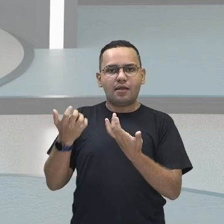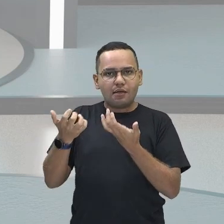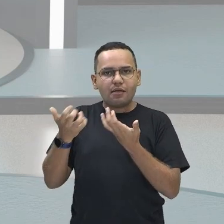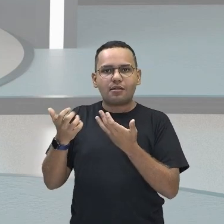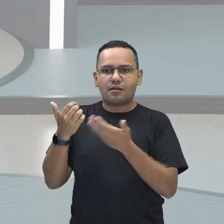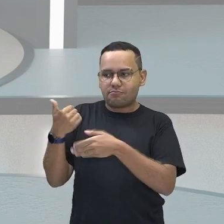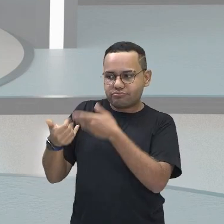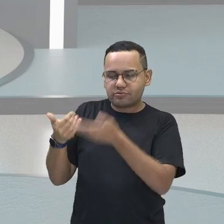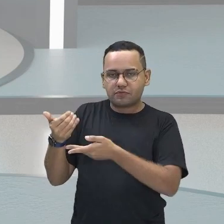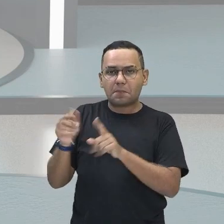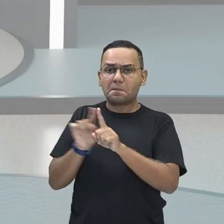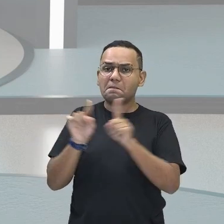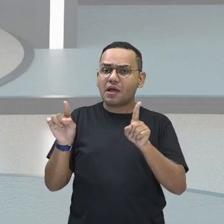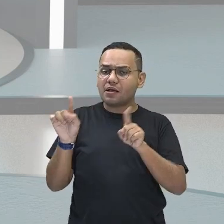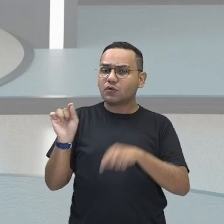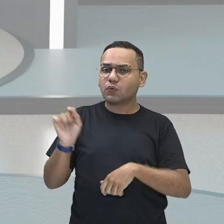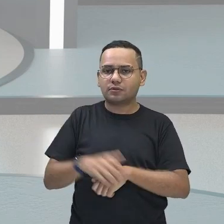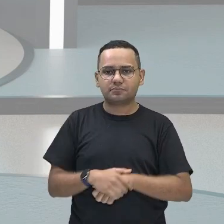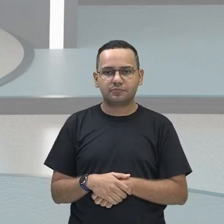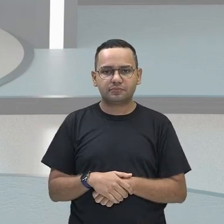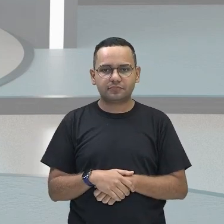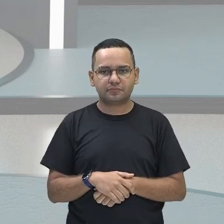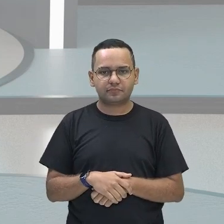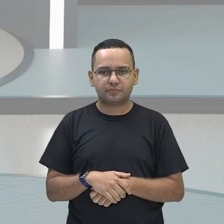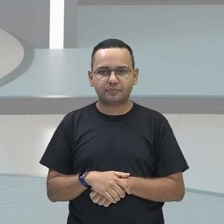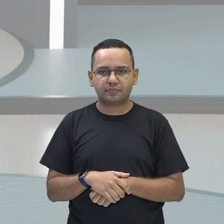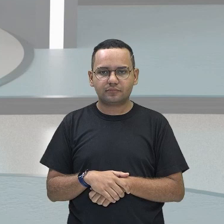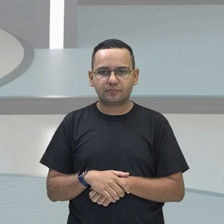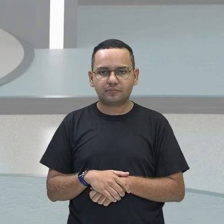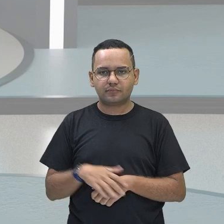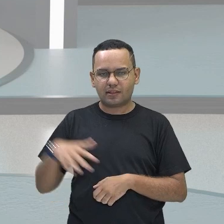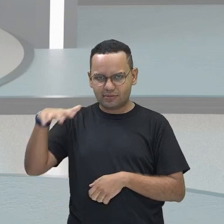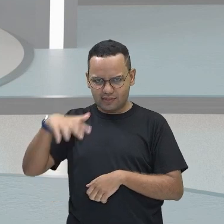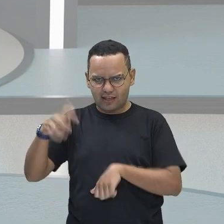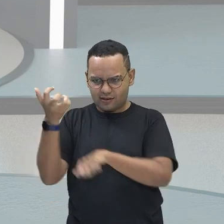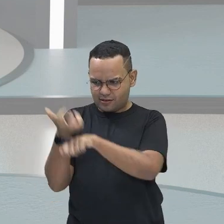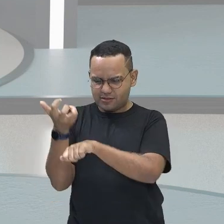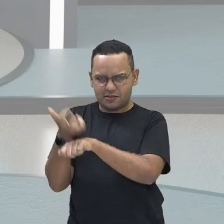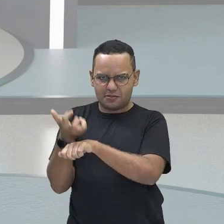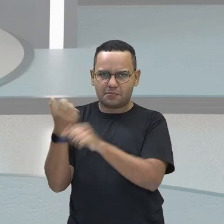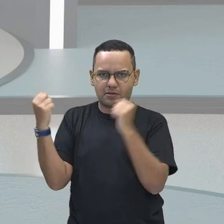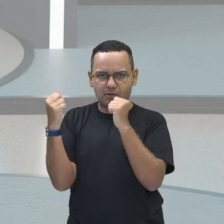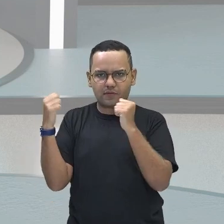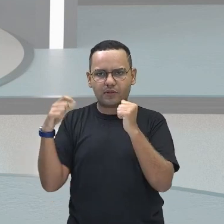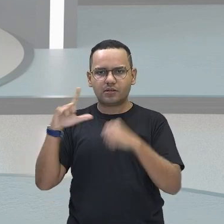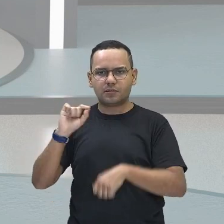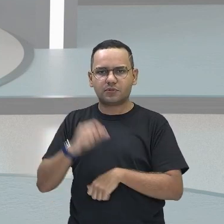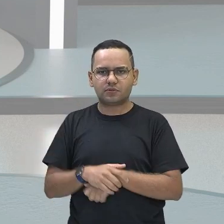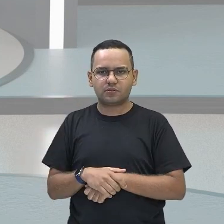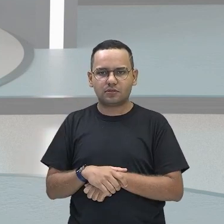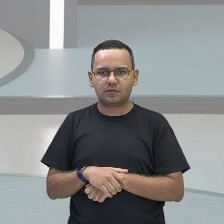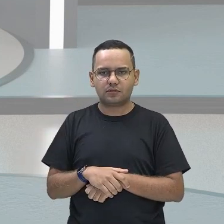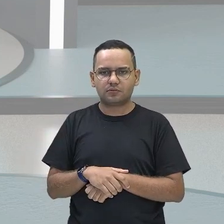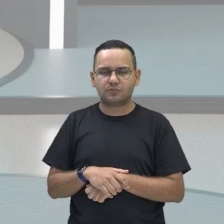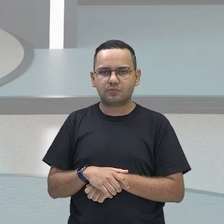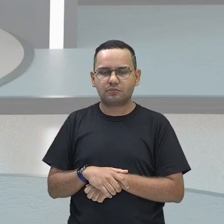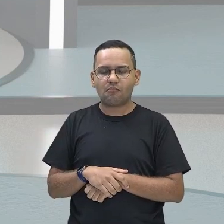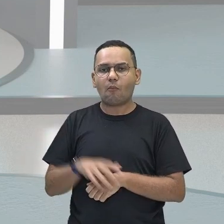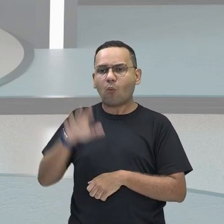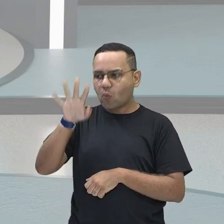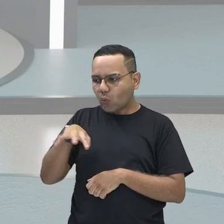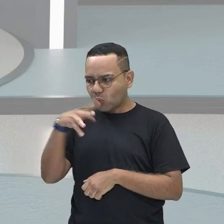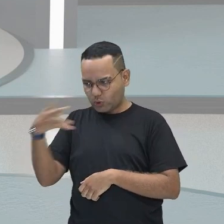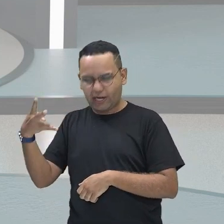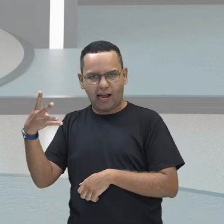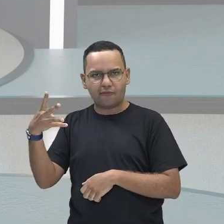na verdade a gente tem em educação física um gráfico de supercompensação do exercício né ah quando ele